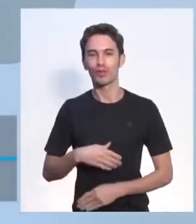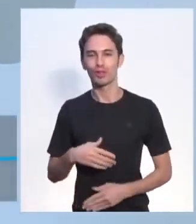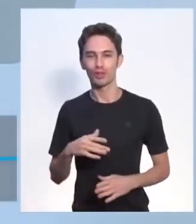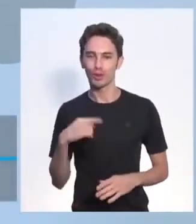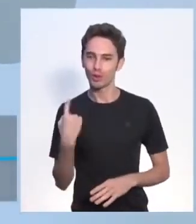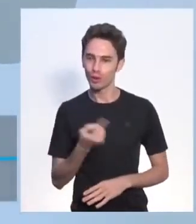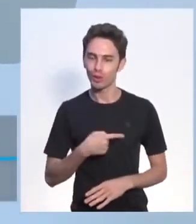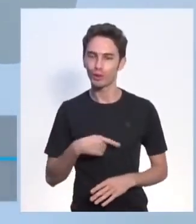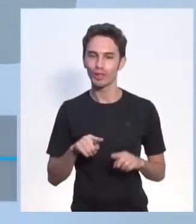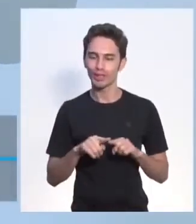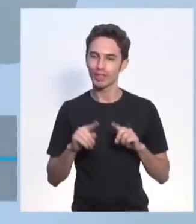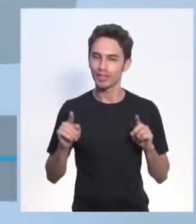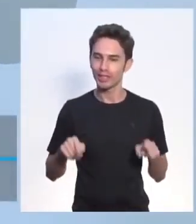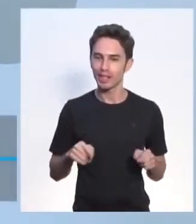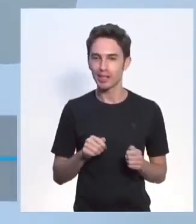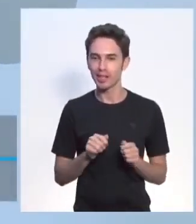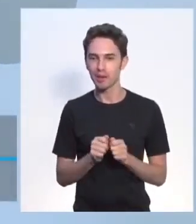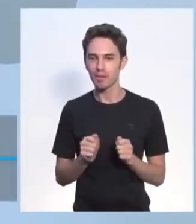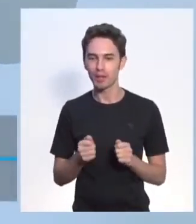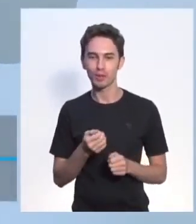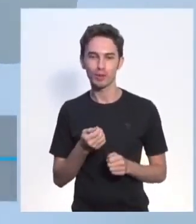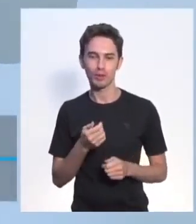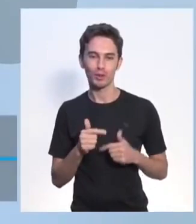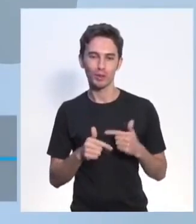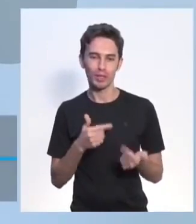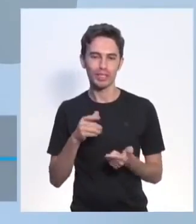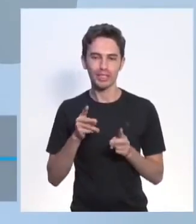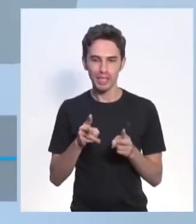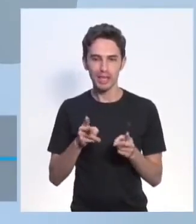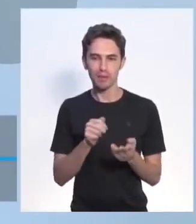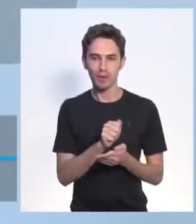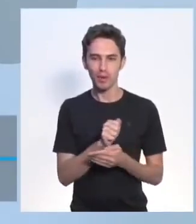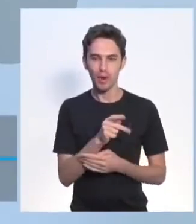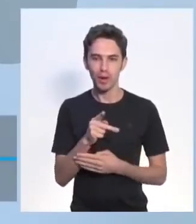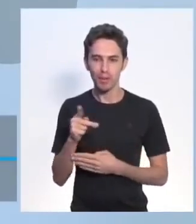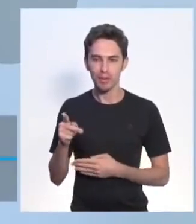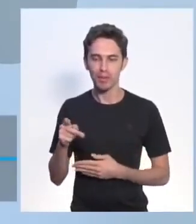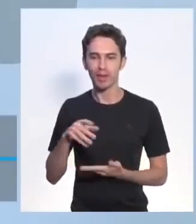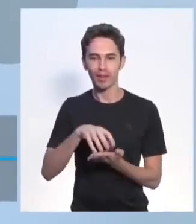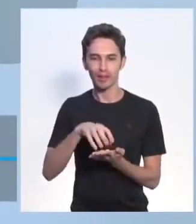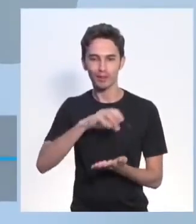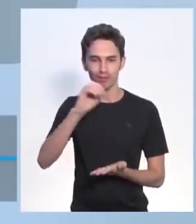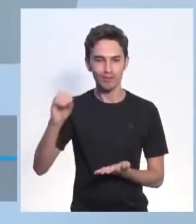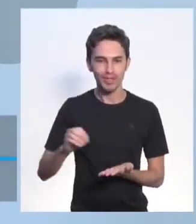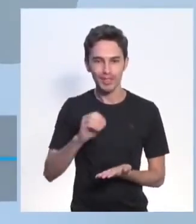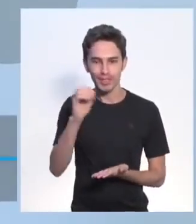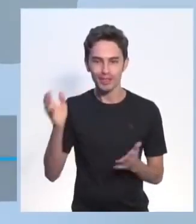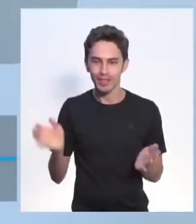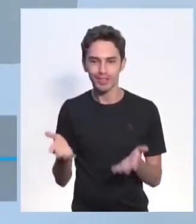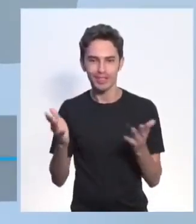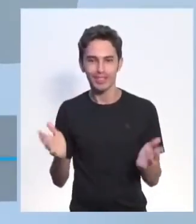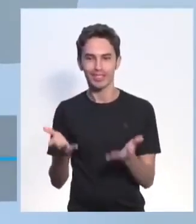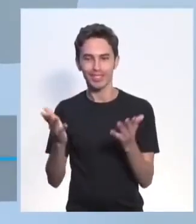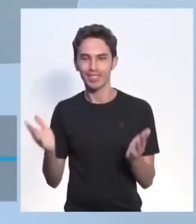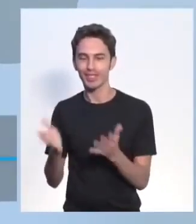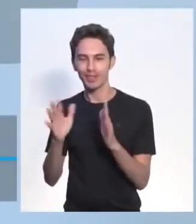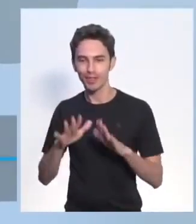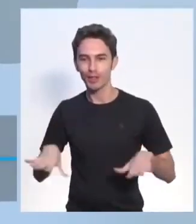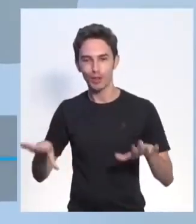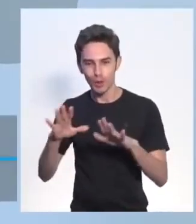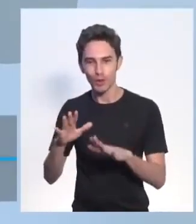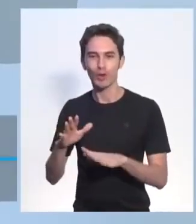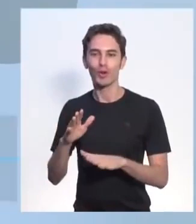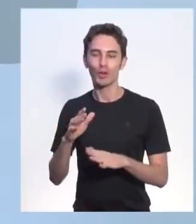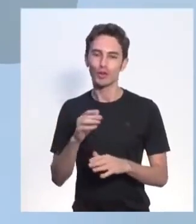colegas que estão aí no aplicativo do Centro de Mídias, motivando a garotada a continuar estudando,